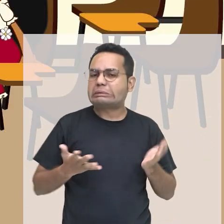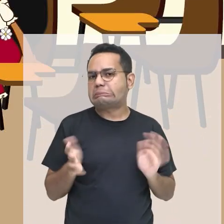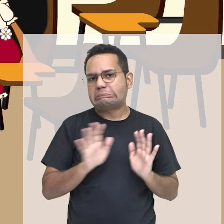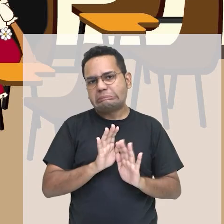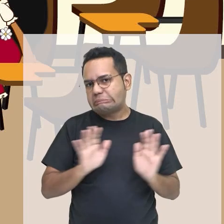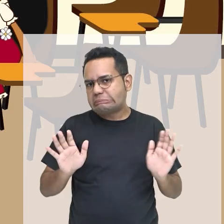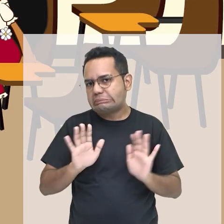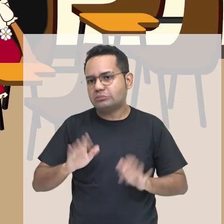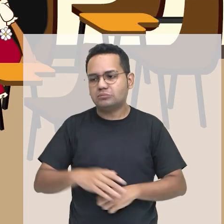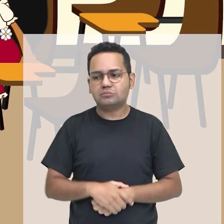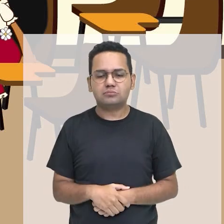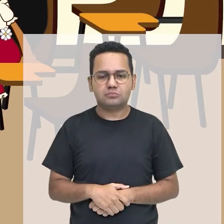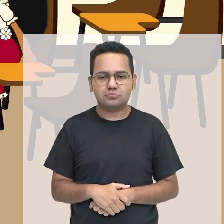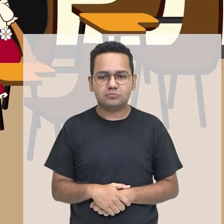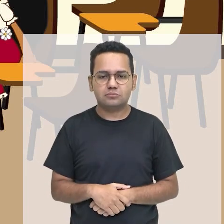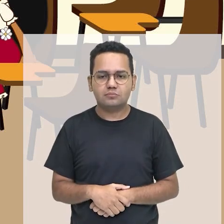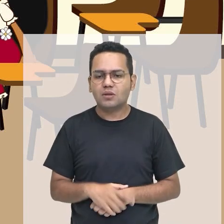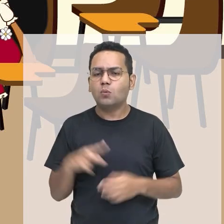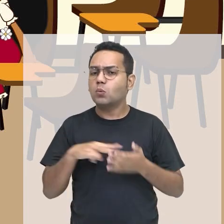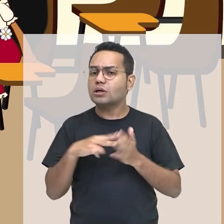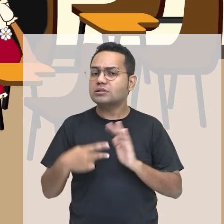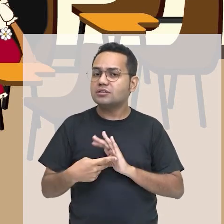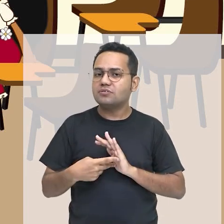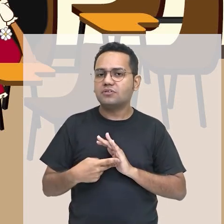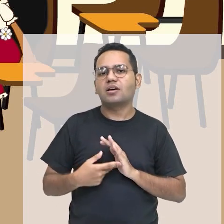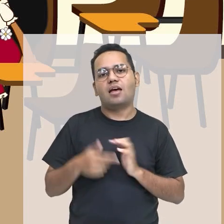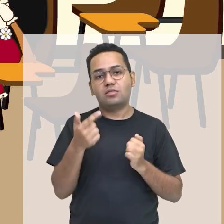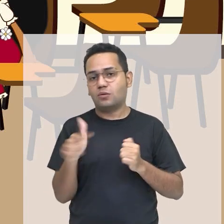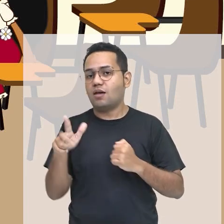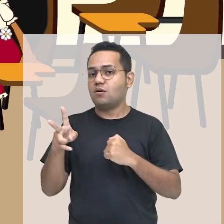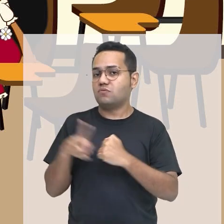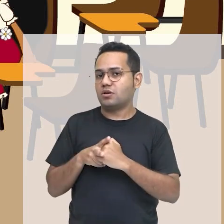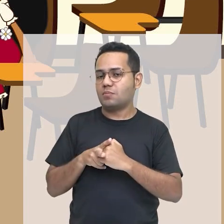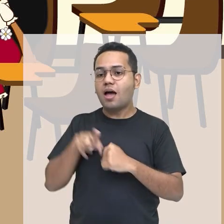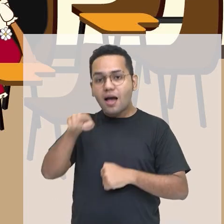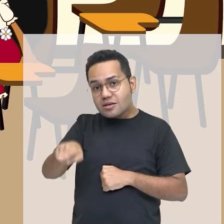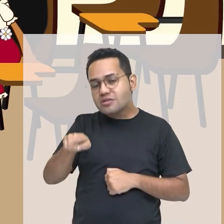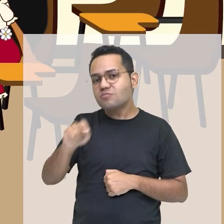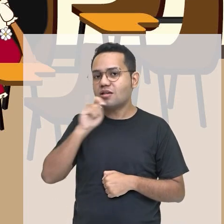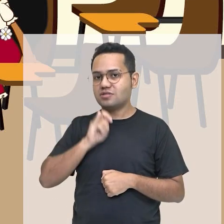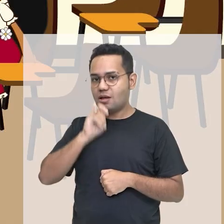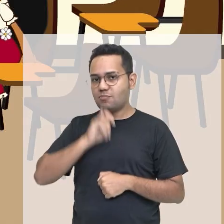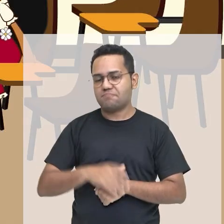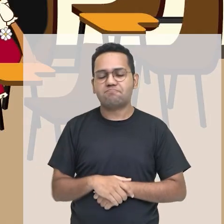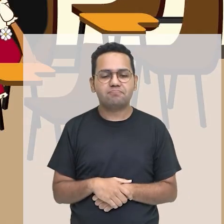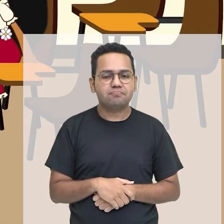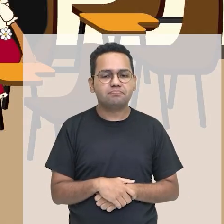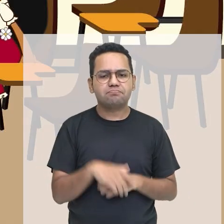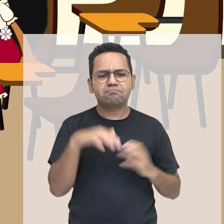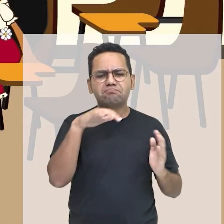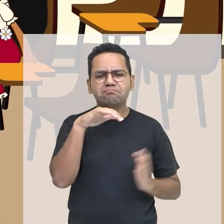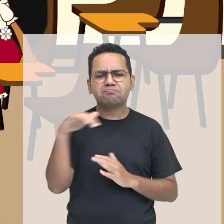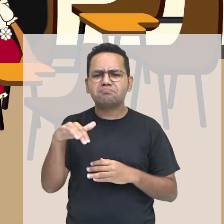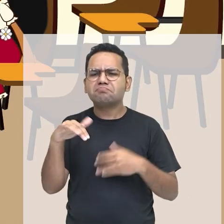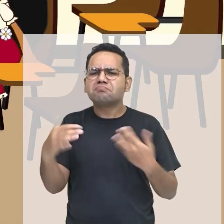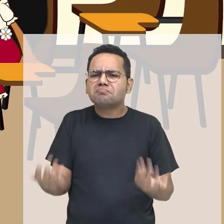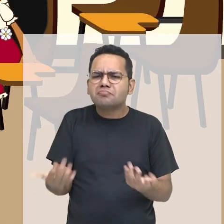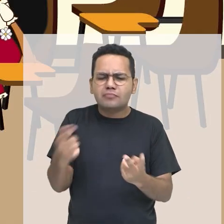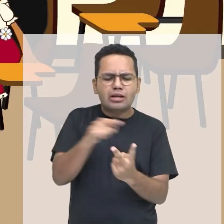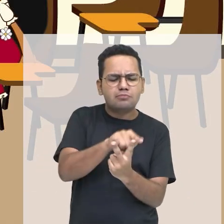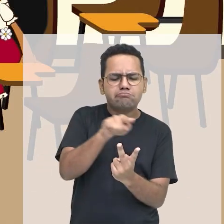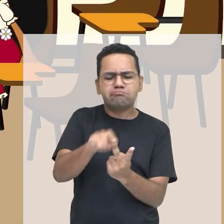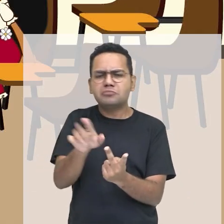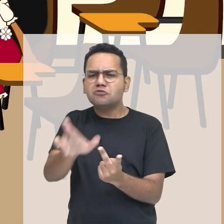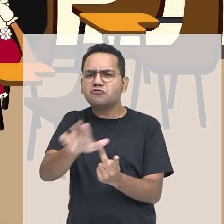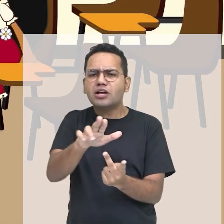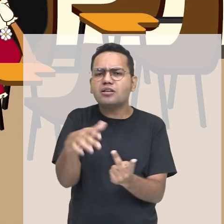nessa palestra, tá certo? Isso é o quê? Linguagem não verbal, ok? Qual é a diferença de linguagem verbal para não verbal? Nós já